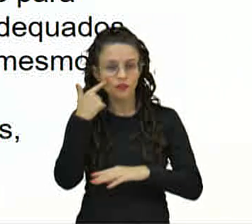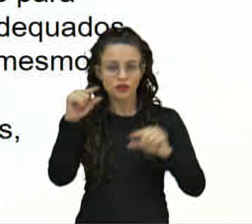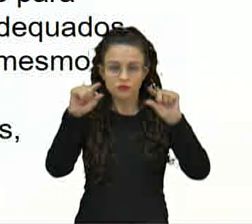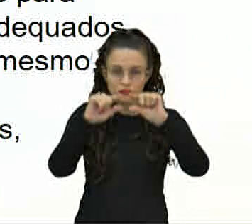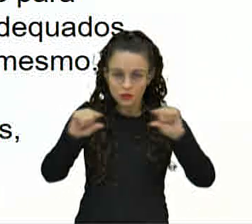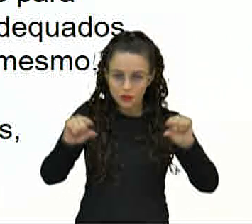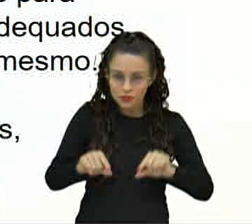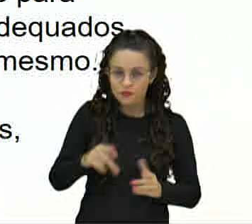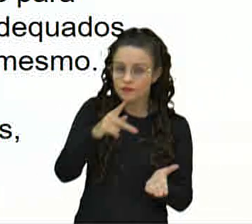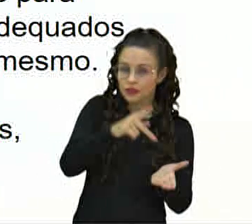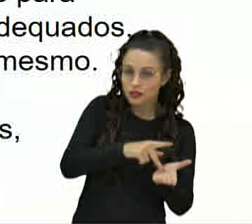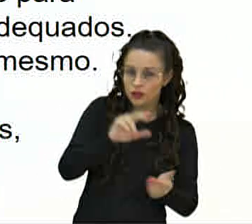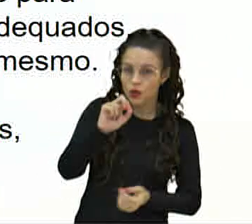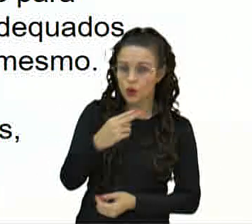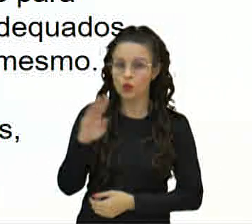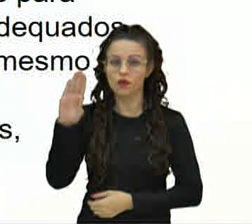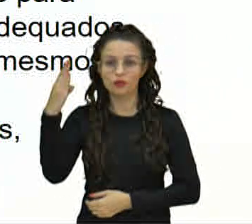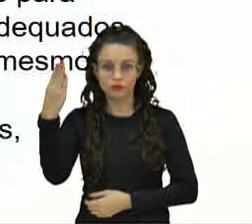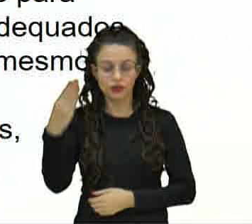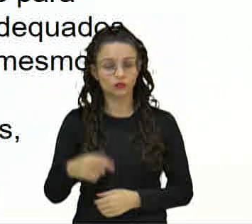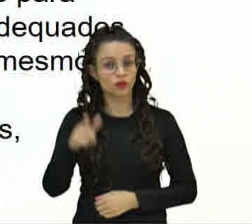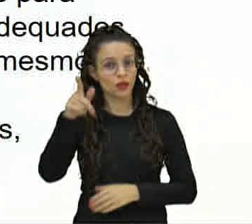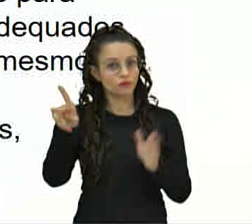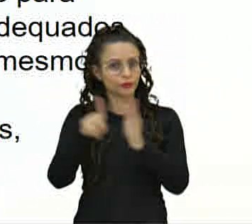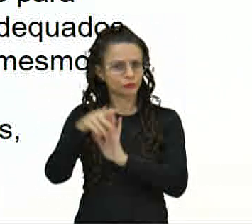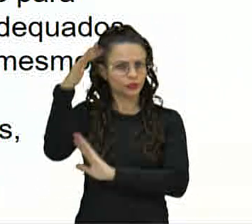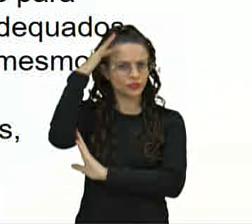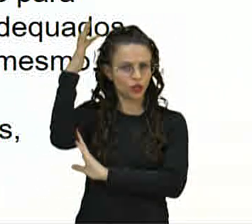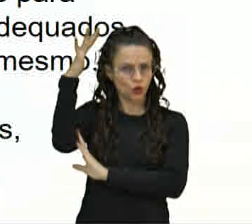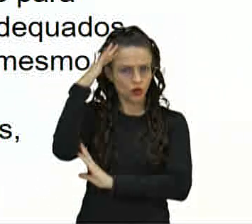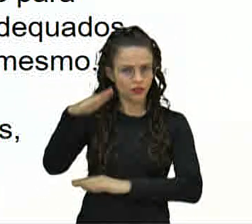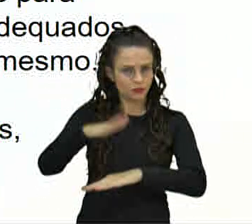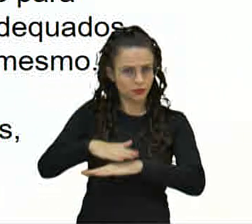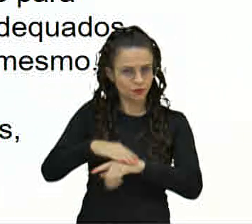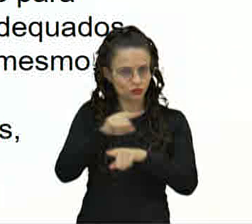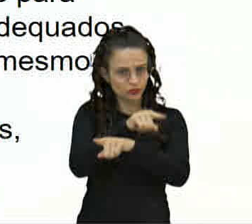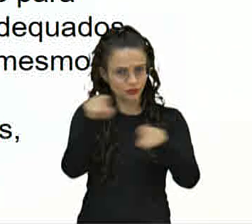ou falsos. Uma questão teórica para vocês. Vamos lá?